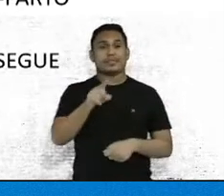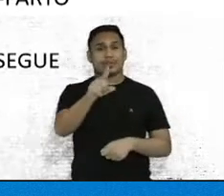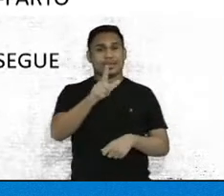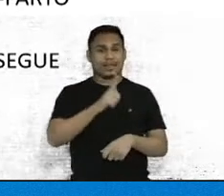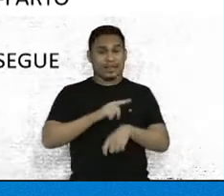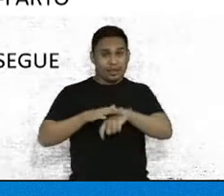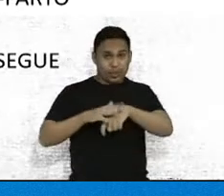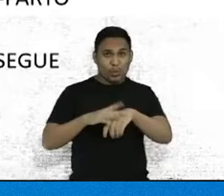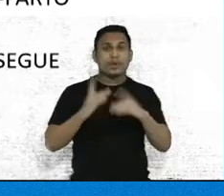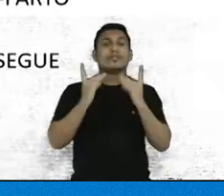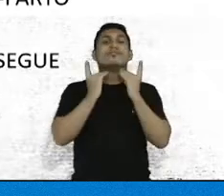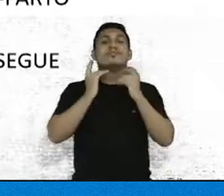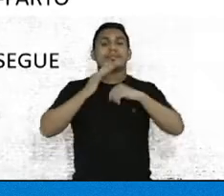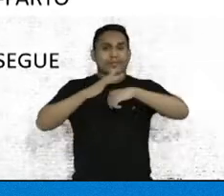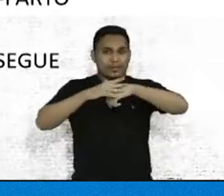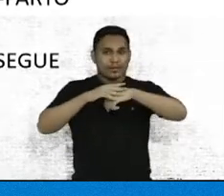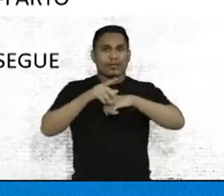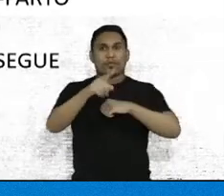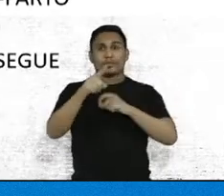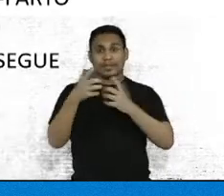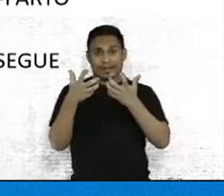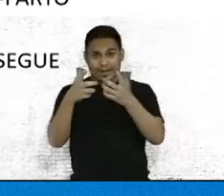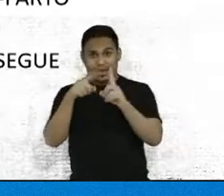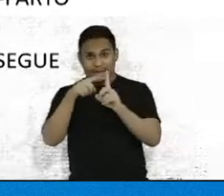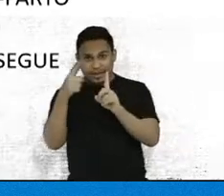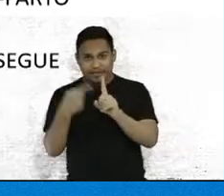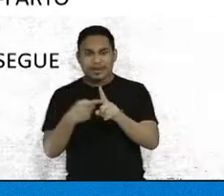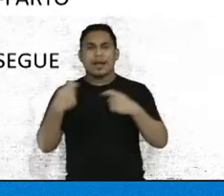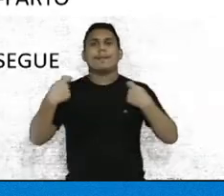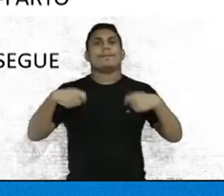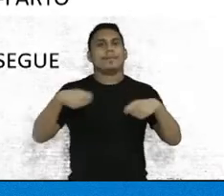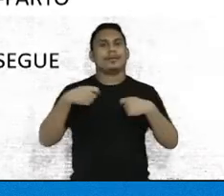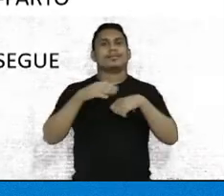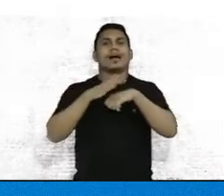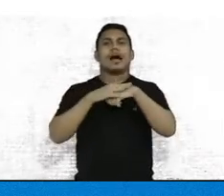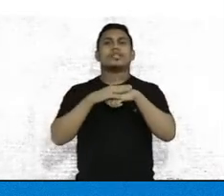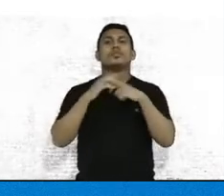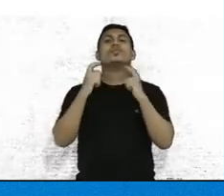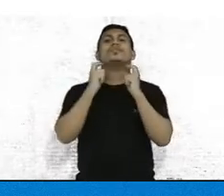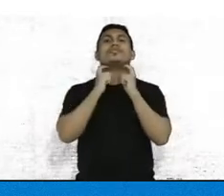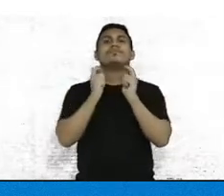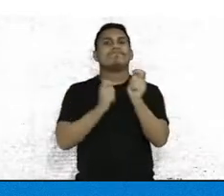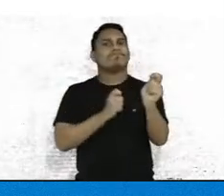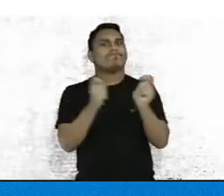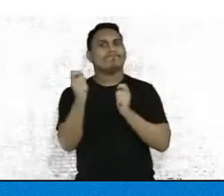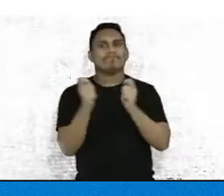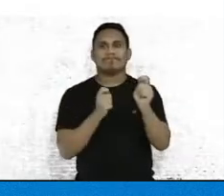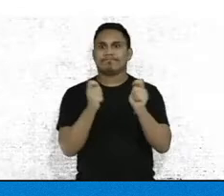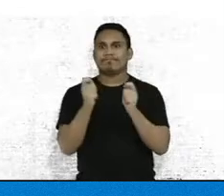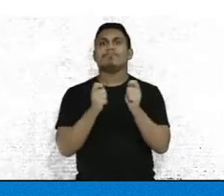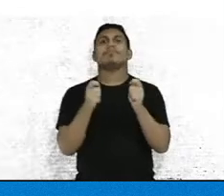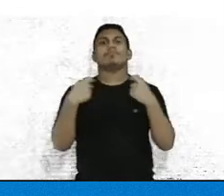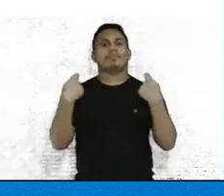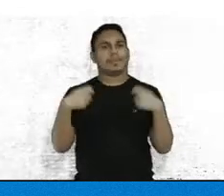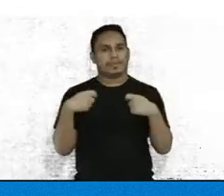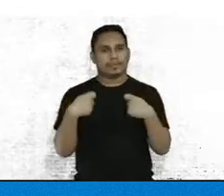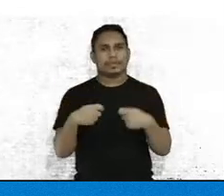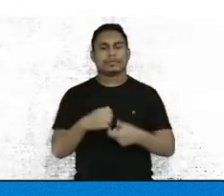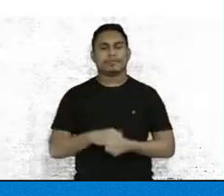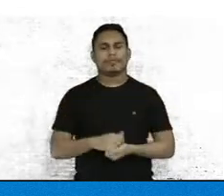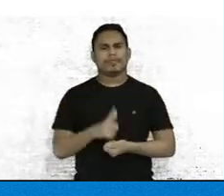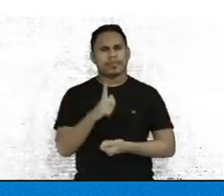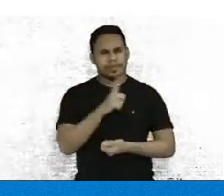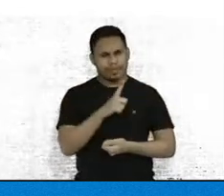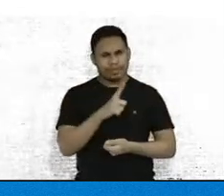planejando engravidar, você tem que estar com a sua doença absolutamente sob controle. Existem algumas alterações